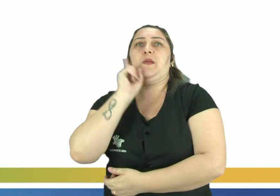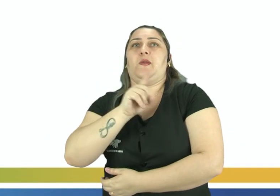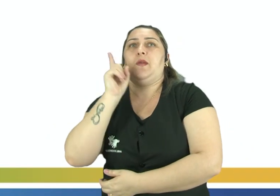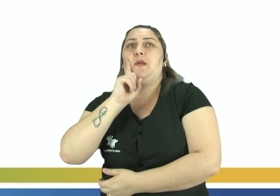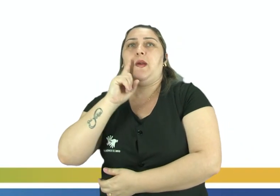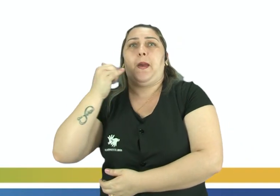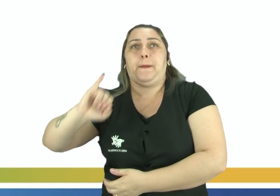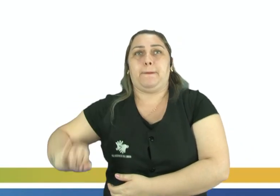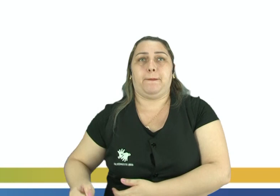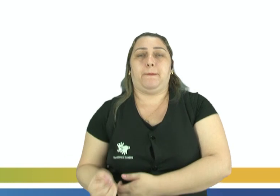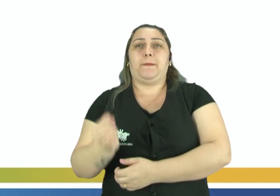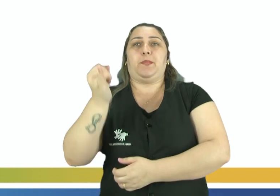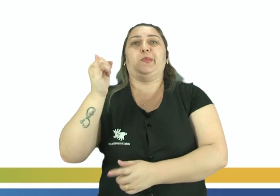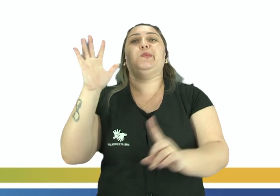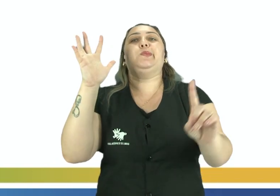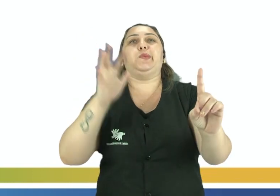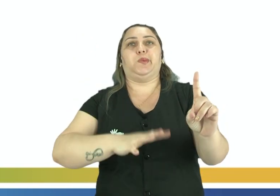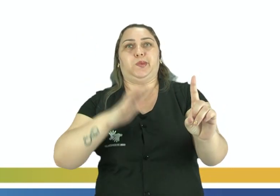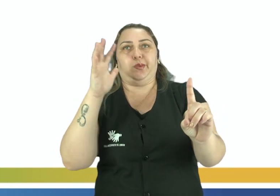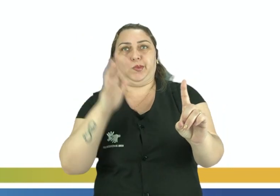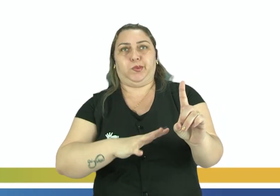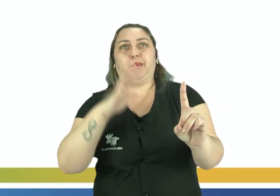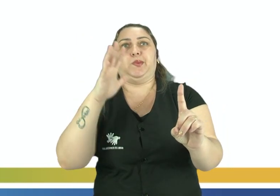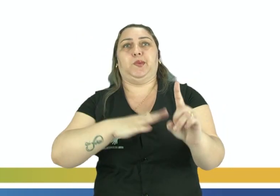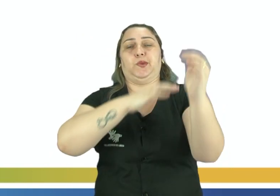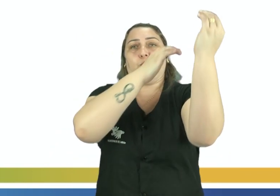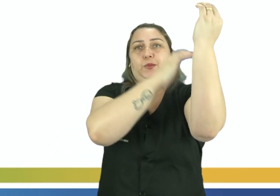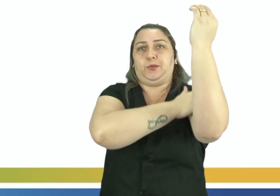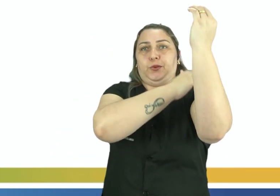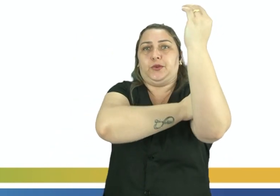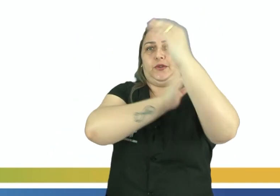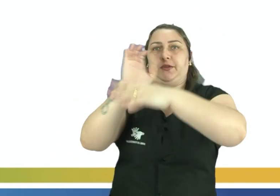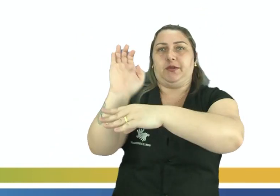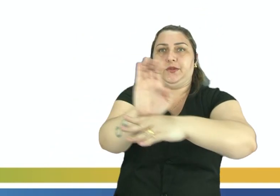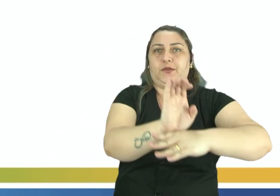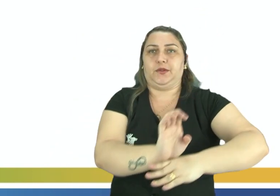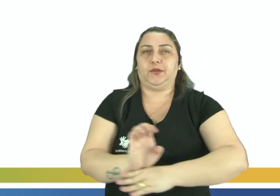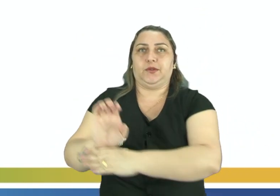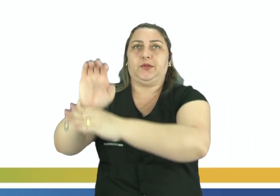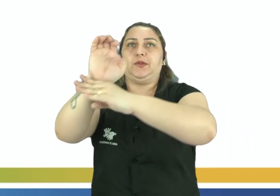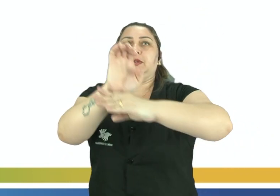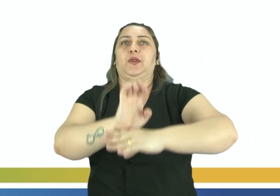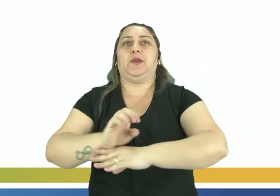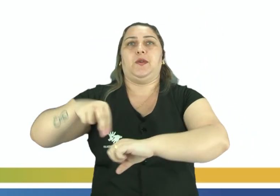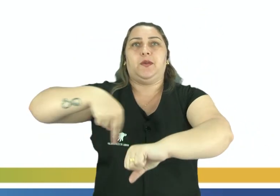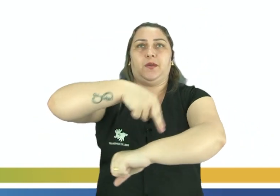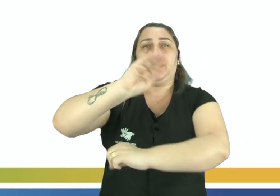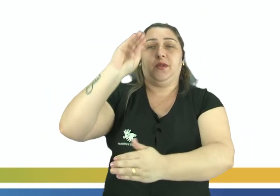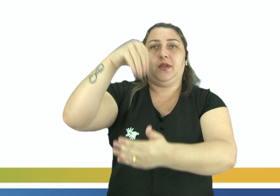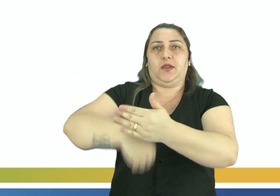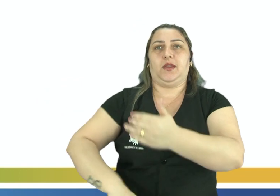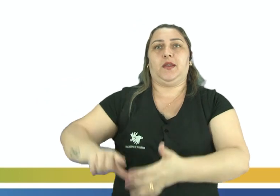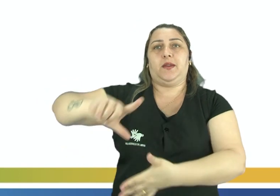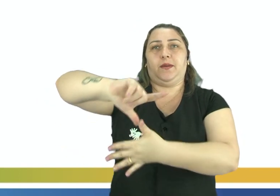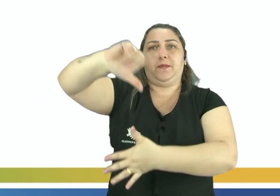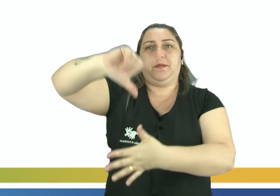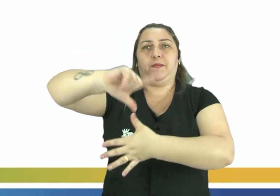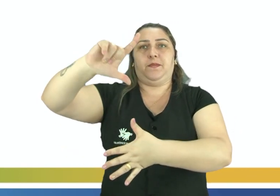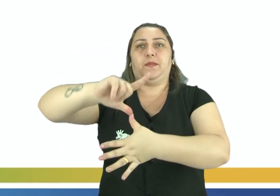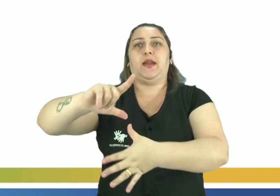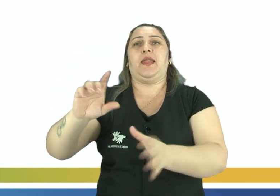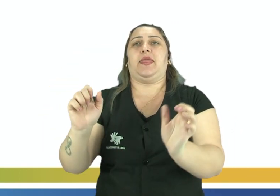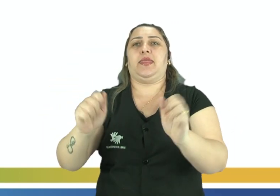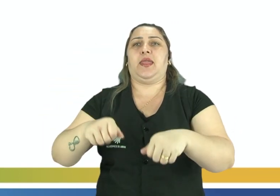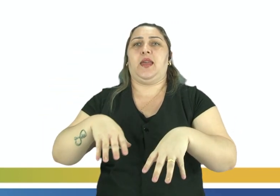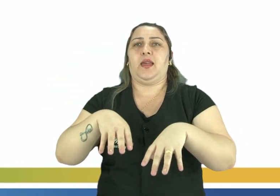se aproveitou dessa vacância que houve da influência das nações europeias dentro da América Latina para